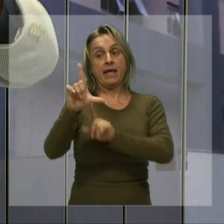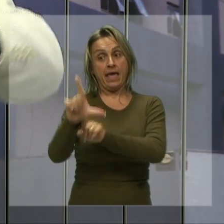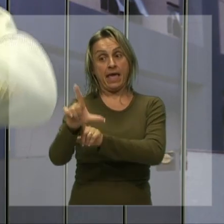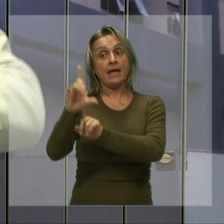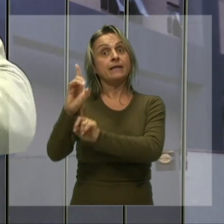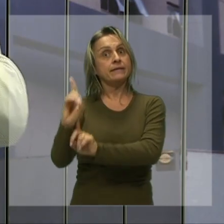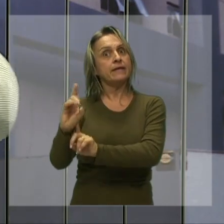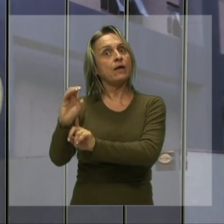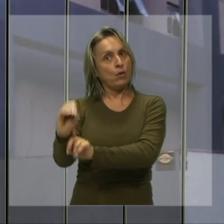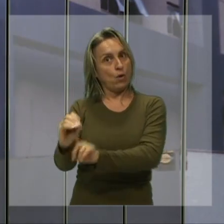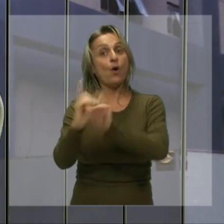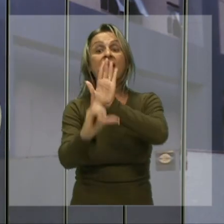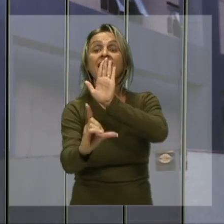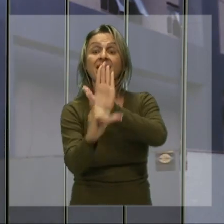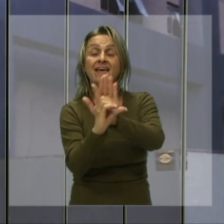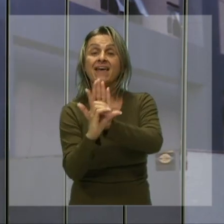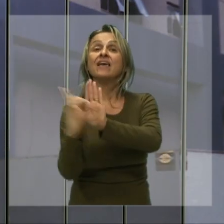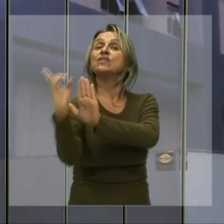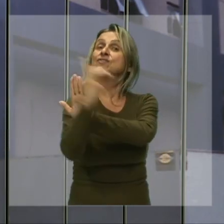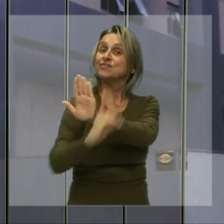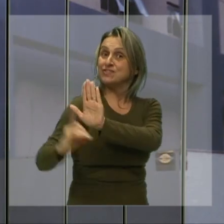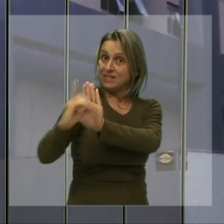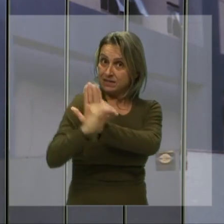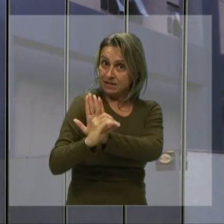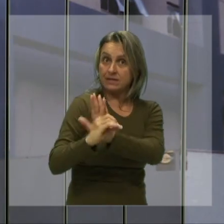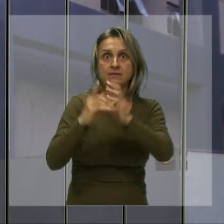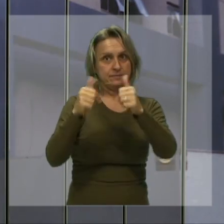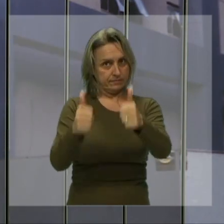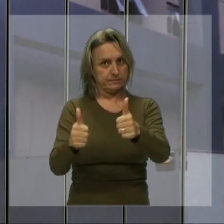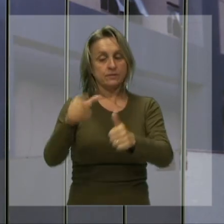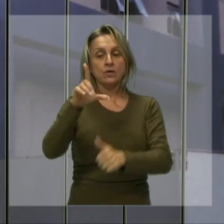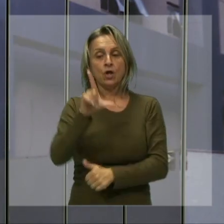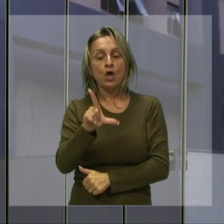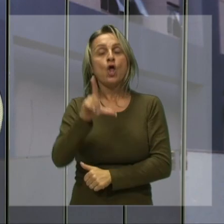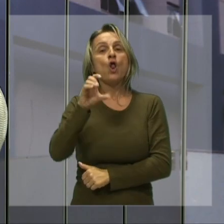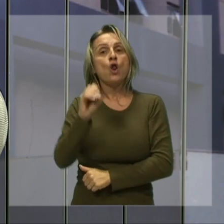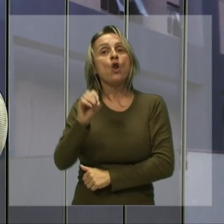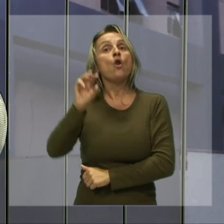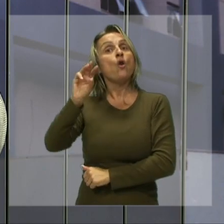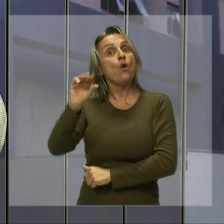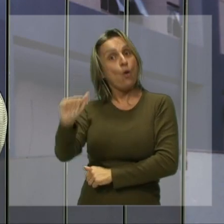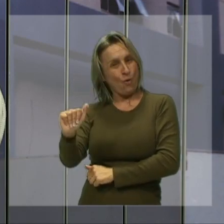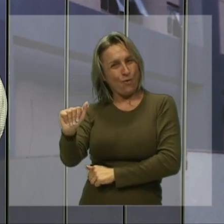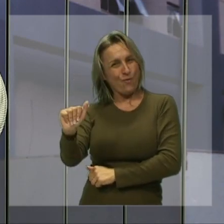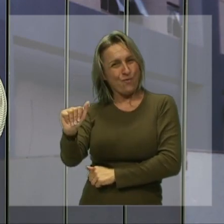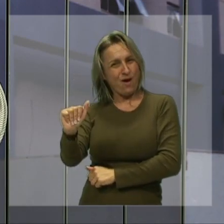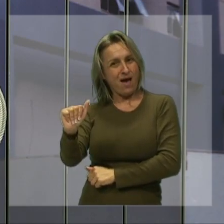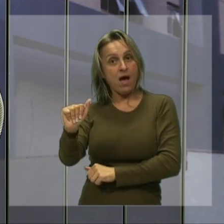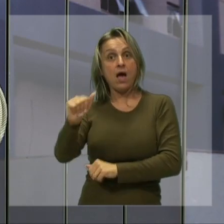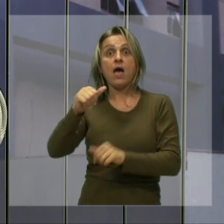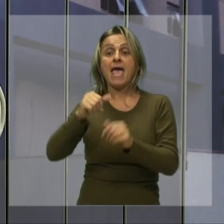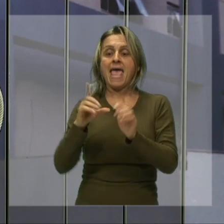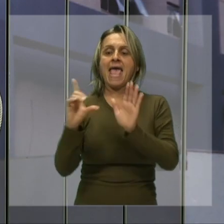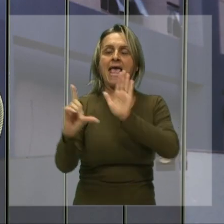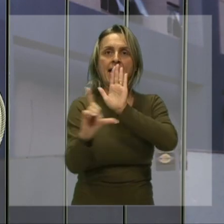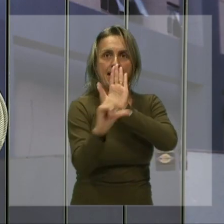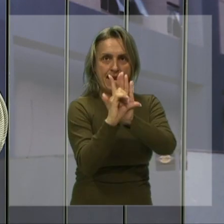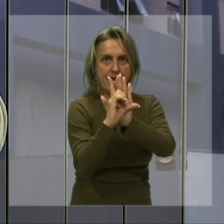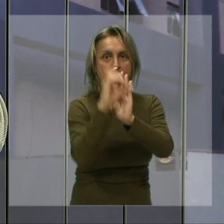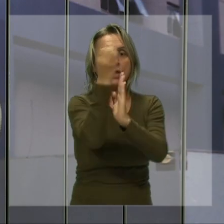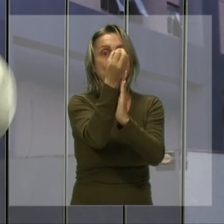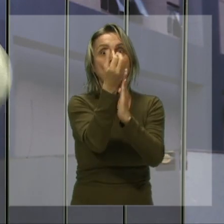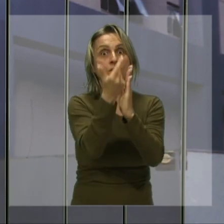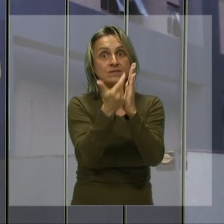ela dá as diretrizes. A LOA é um pouquinho mais restrita ali ao que vai acontecer no ano que vem, que é Lei Orçamentária